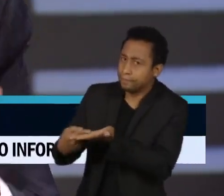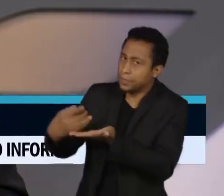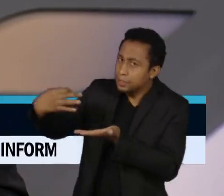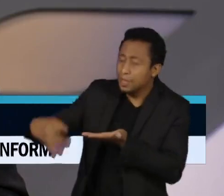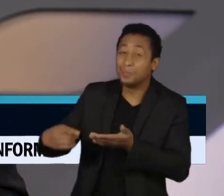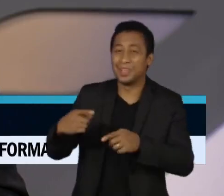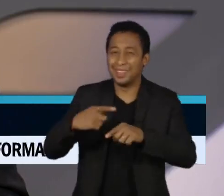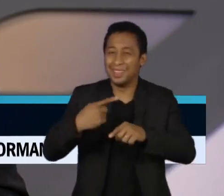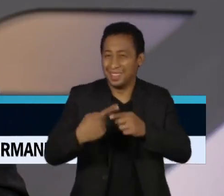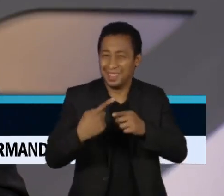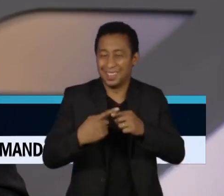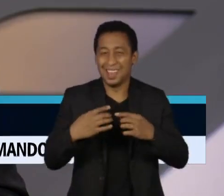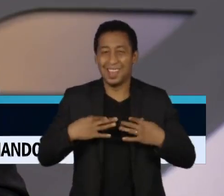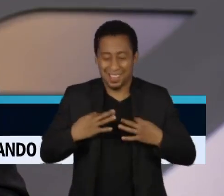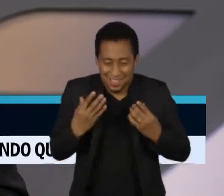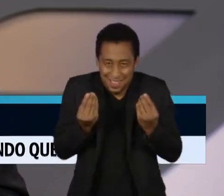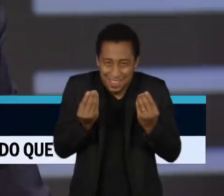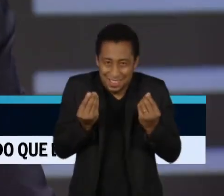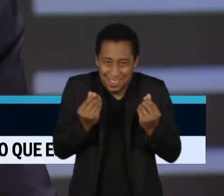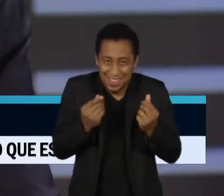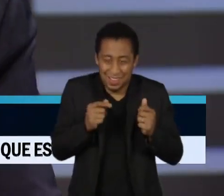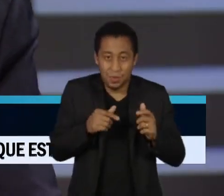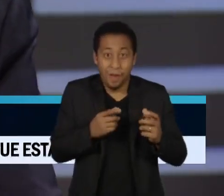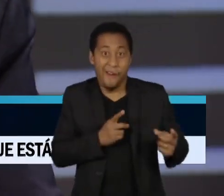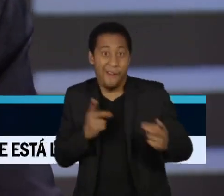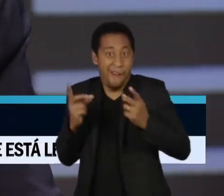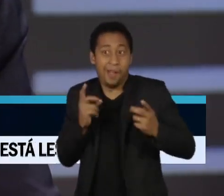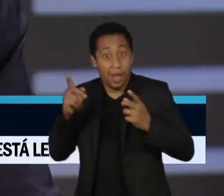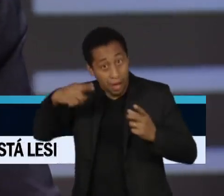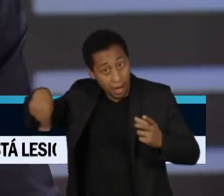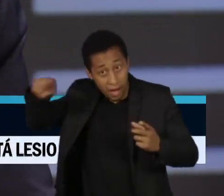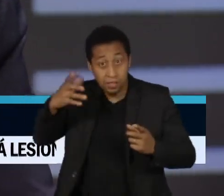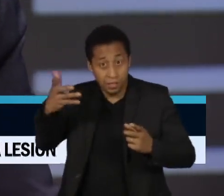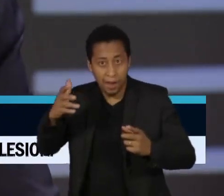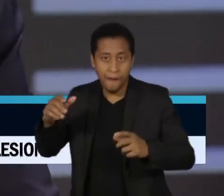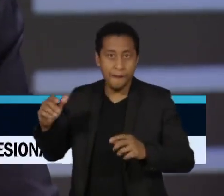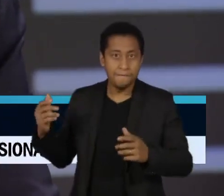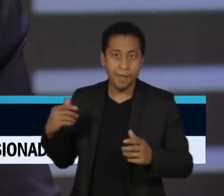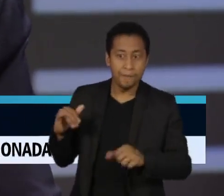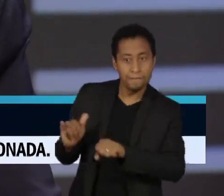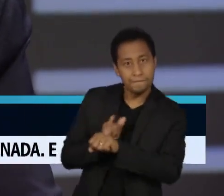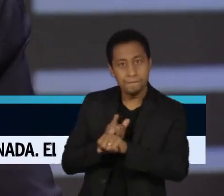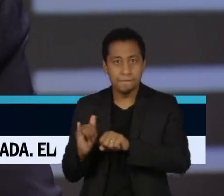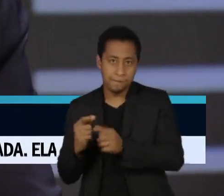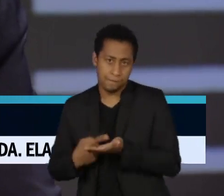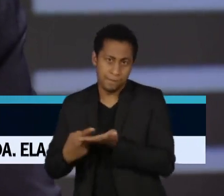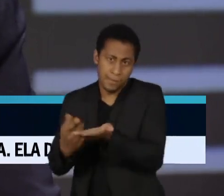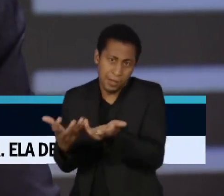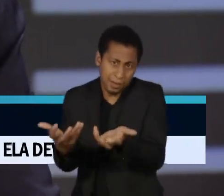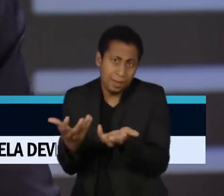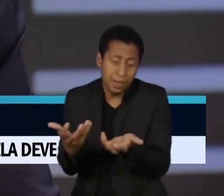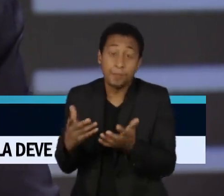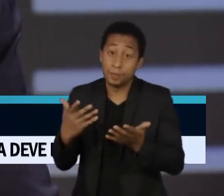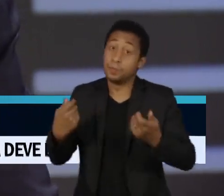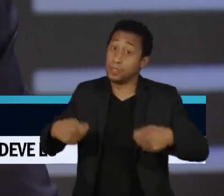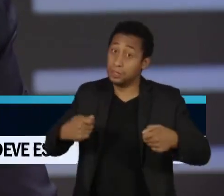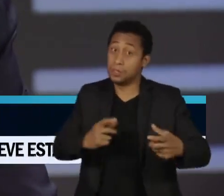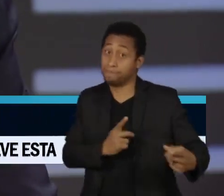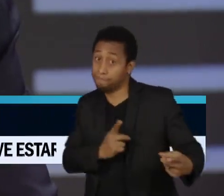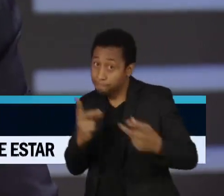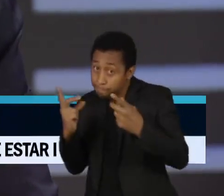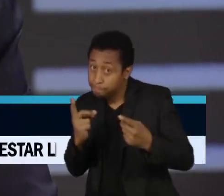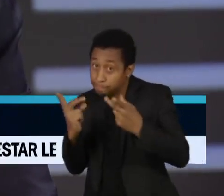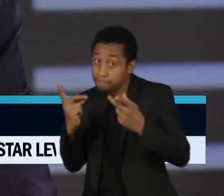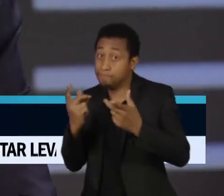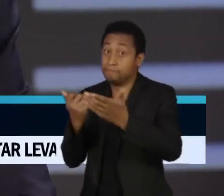delas. Vamos ver como é que nós vamos entrar nisso. E nós temos também de melhorar a pauta de exportações e de importações com a China,